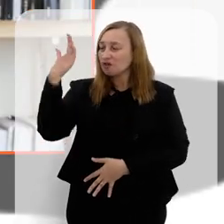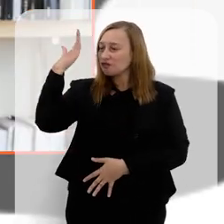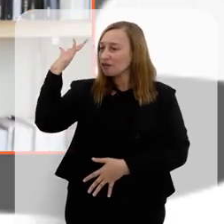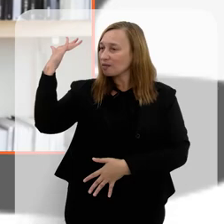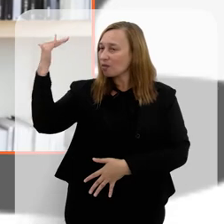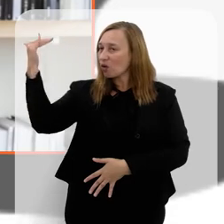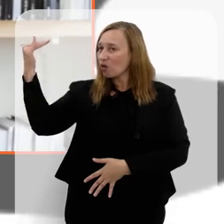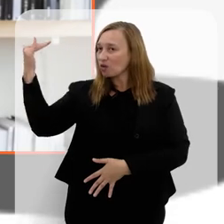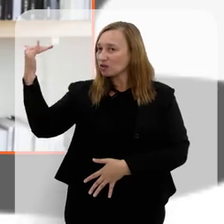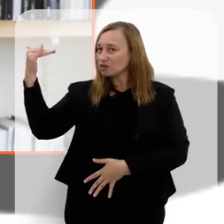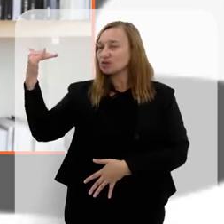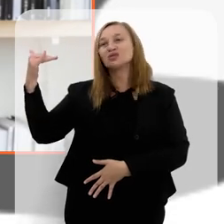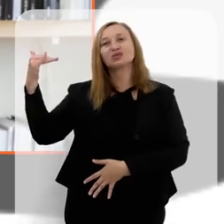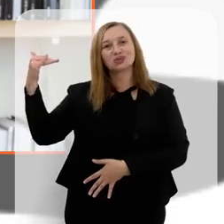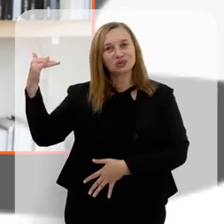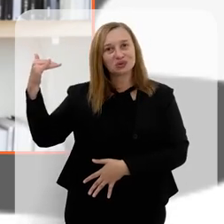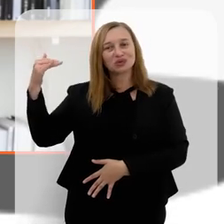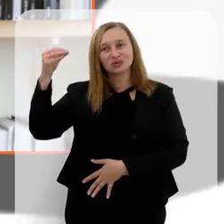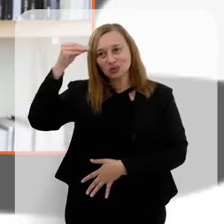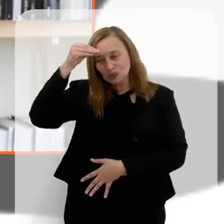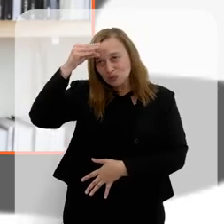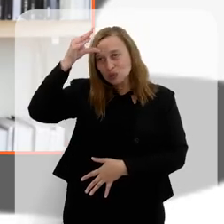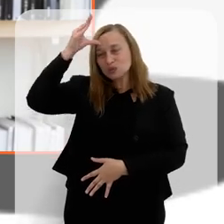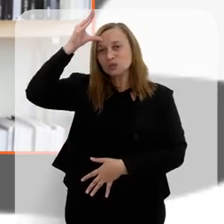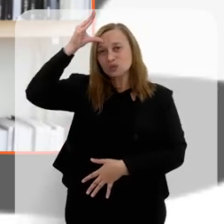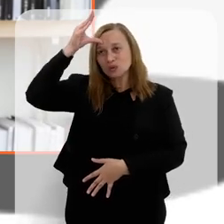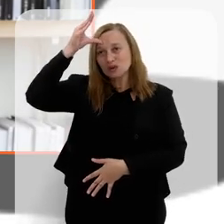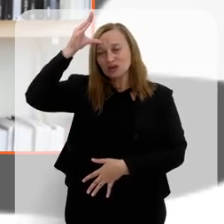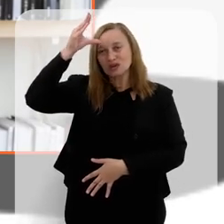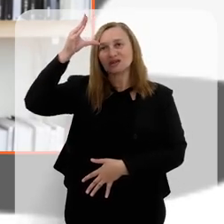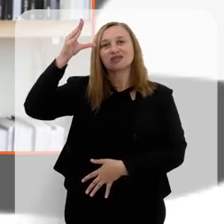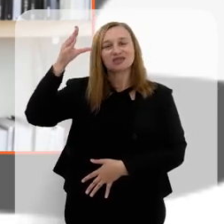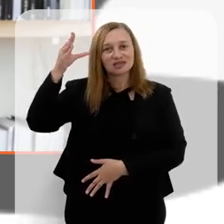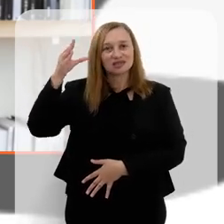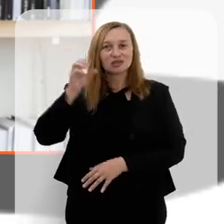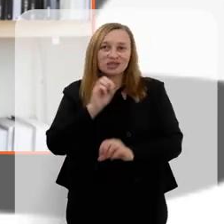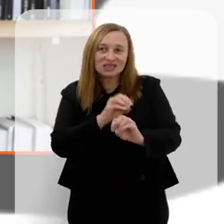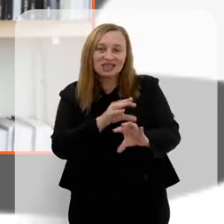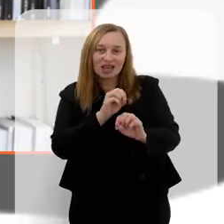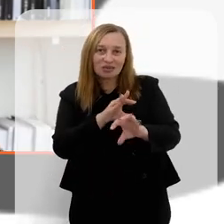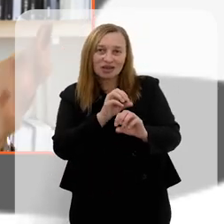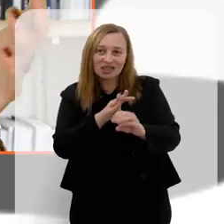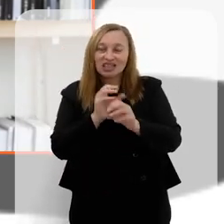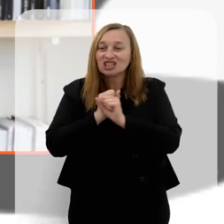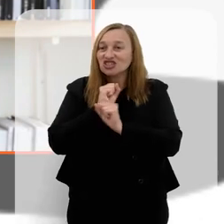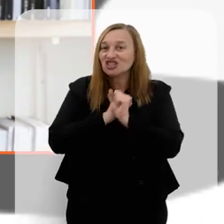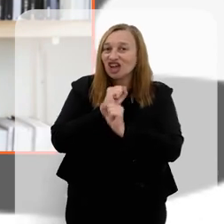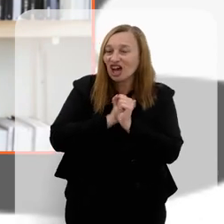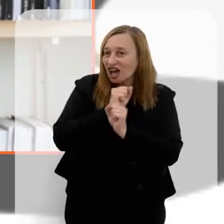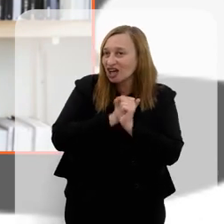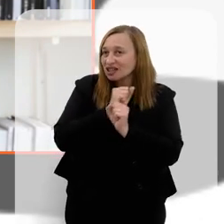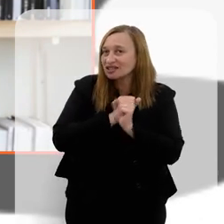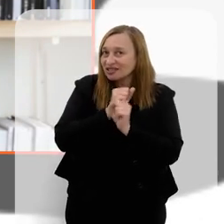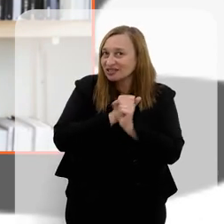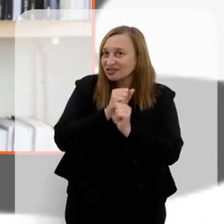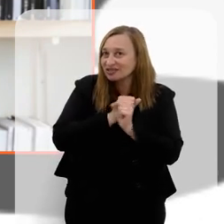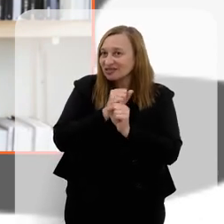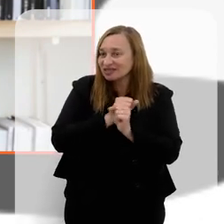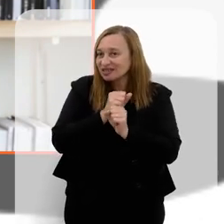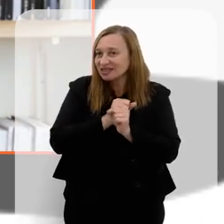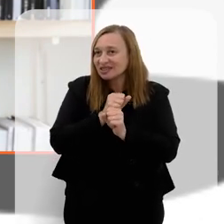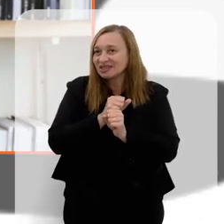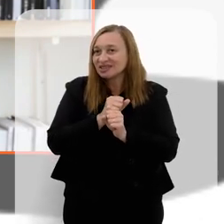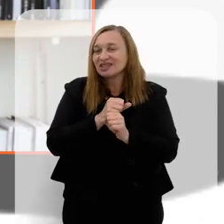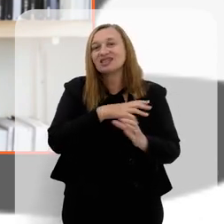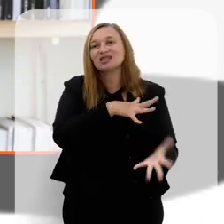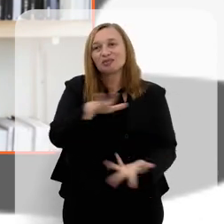figuras da humanidade, os grandes baluartes do conhecimento, do exemplo que ficou ao longo de centenas de anos nessa